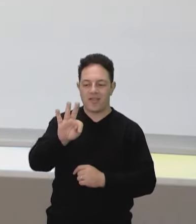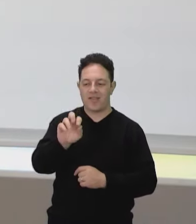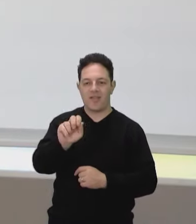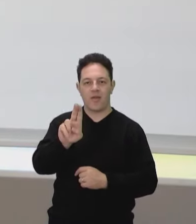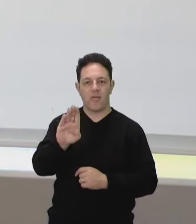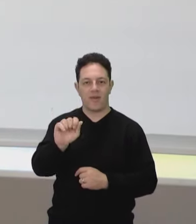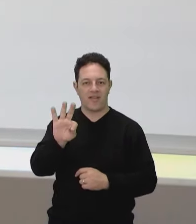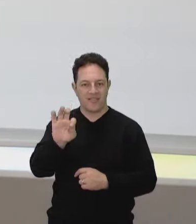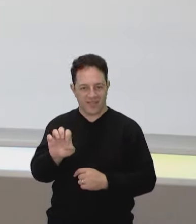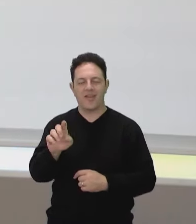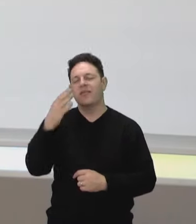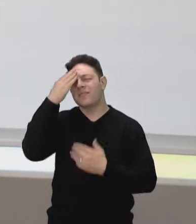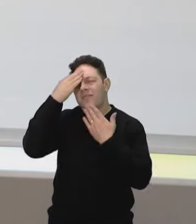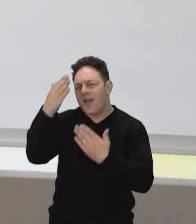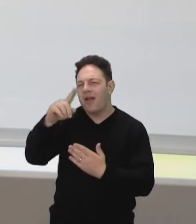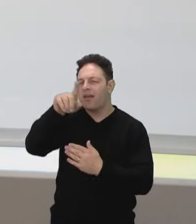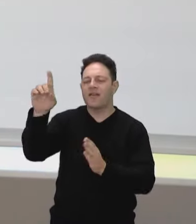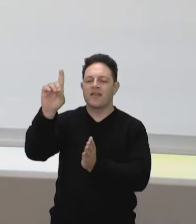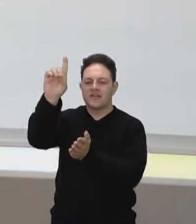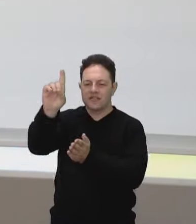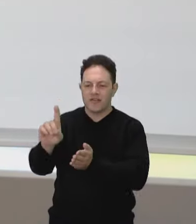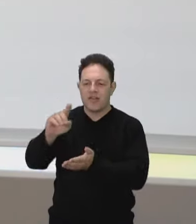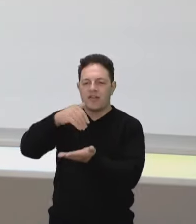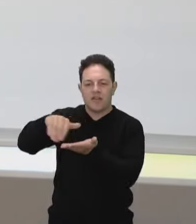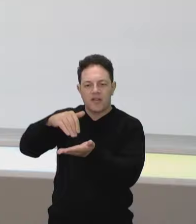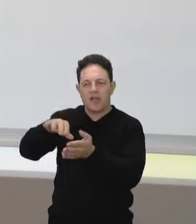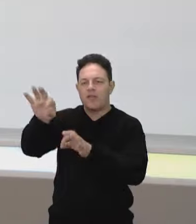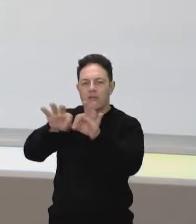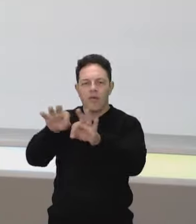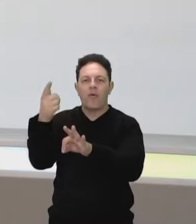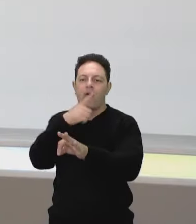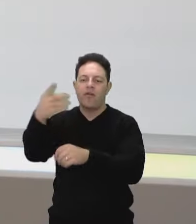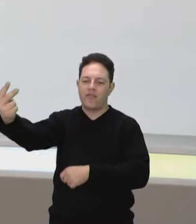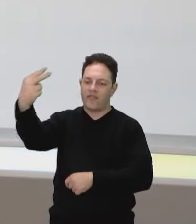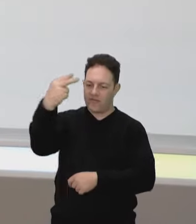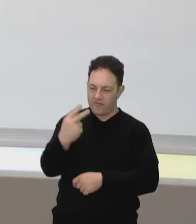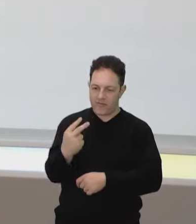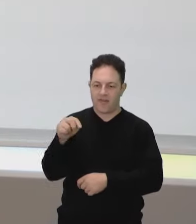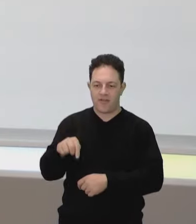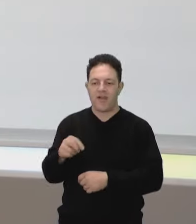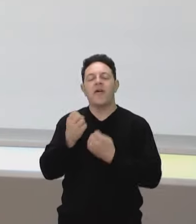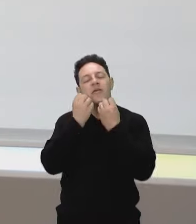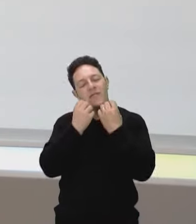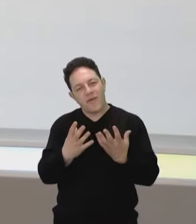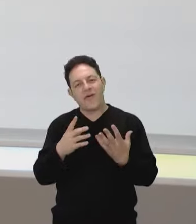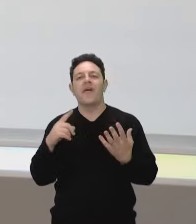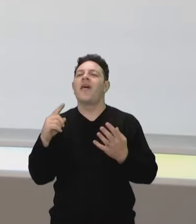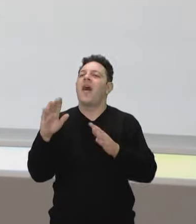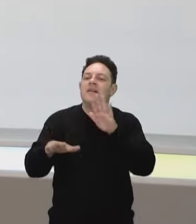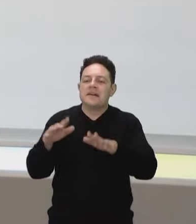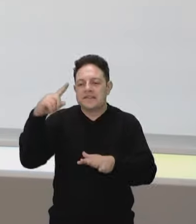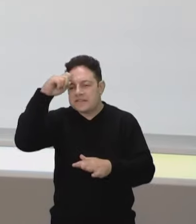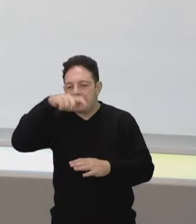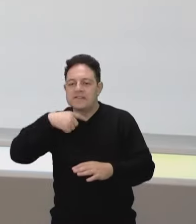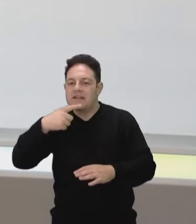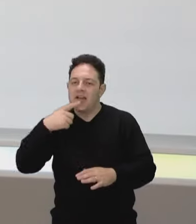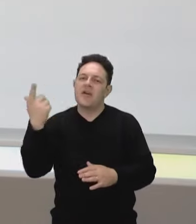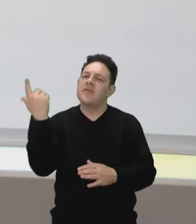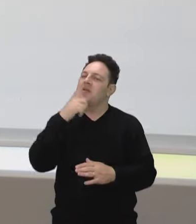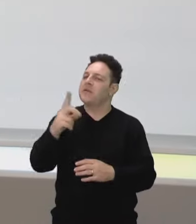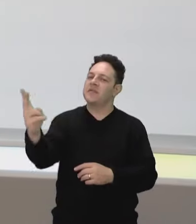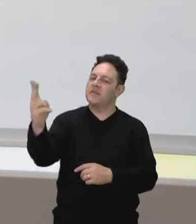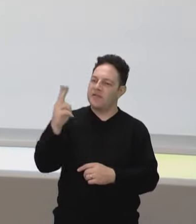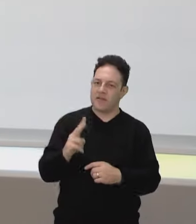estarem aqui. Muito obrigada. Às vezes as coisas não dão muito certo, mas sempre acaba no final tudo ok e eles arrasaram.